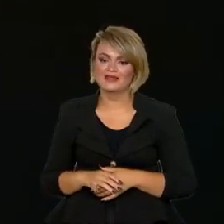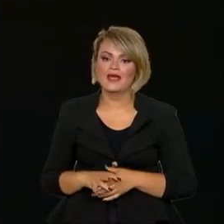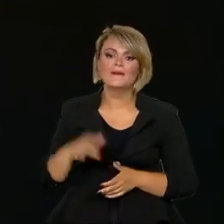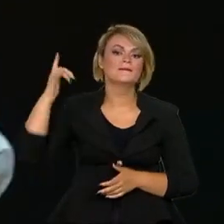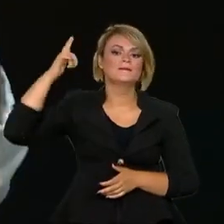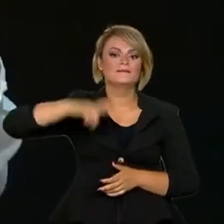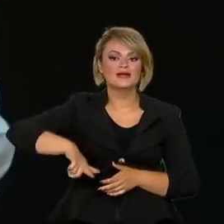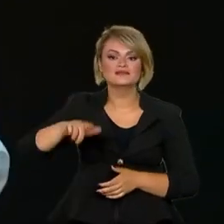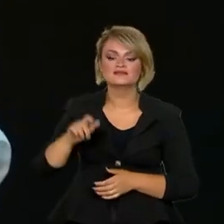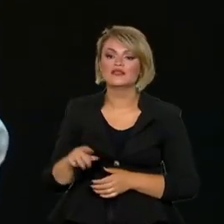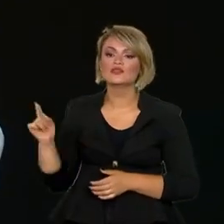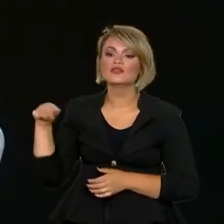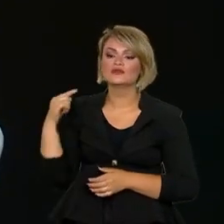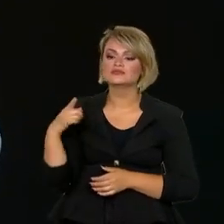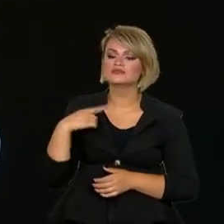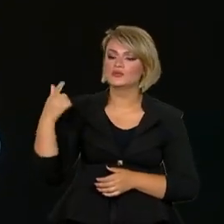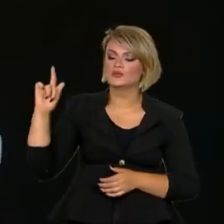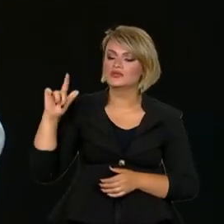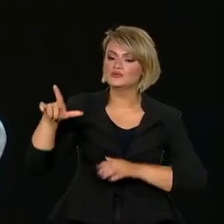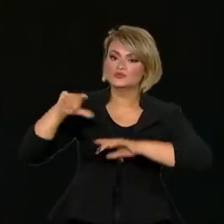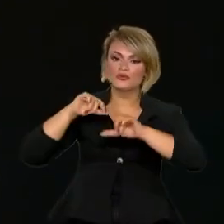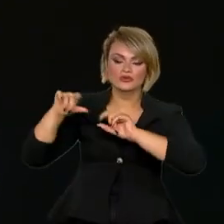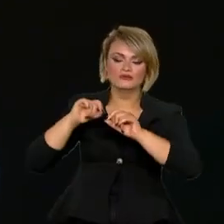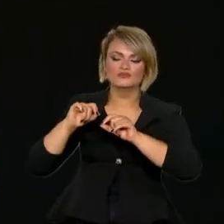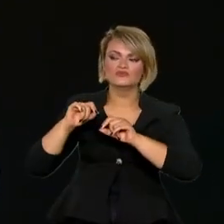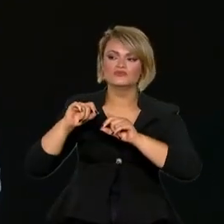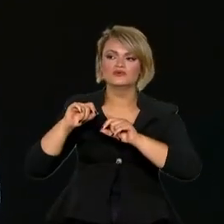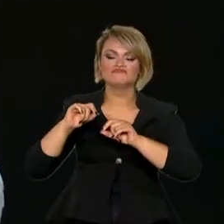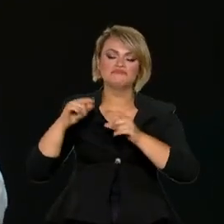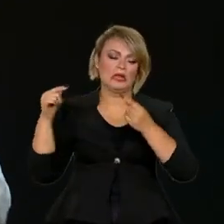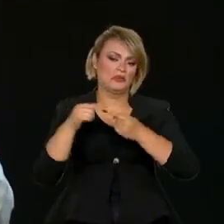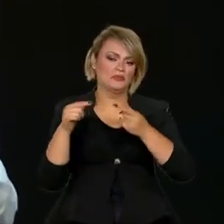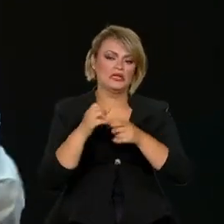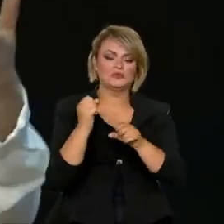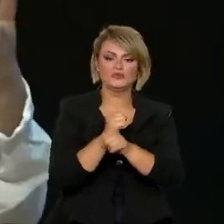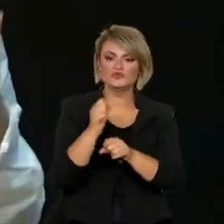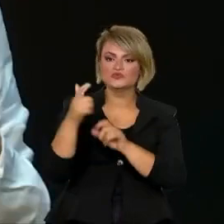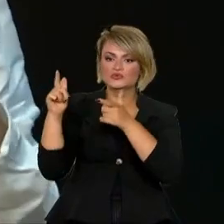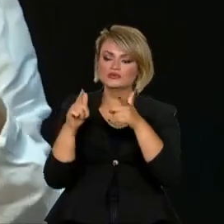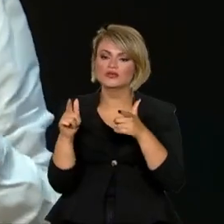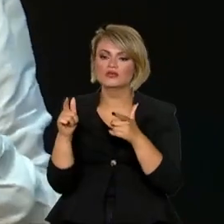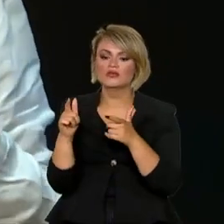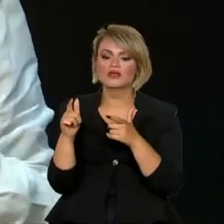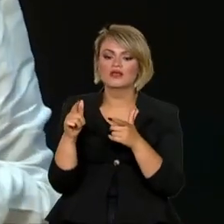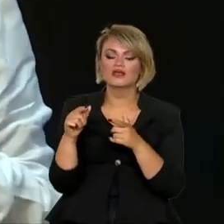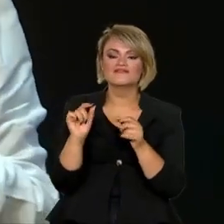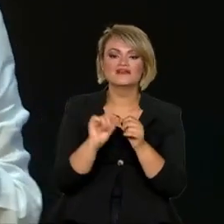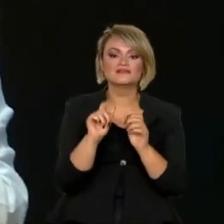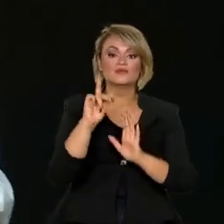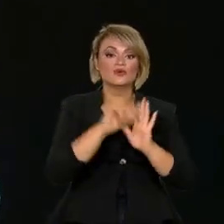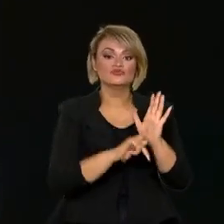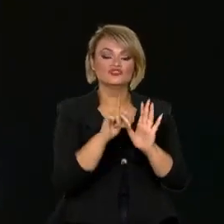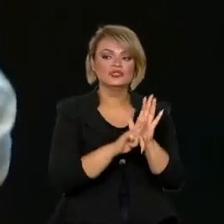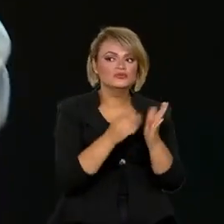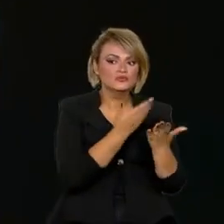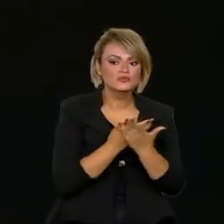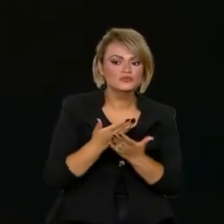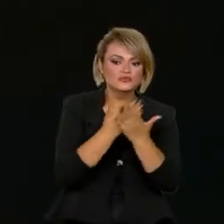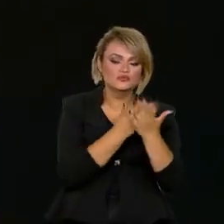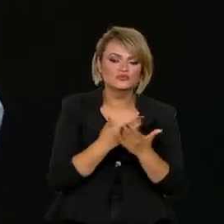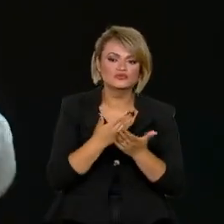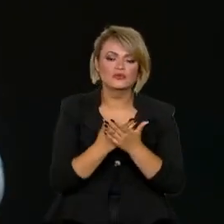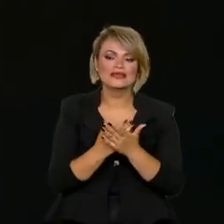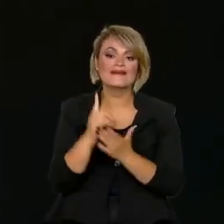Além disso, nós escolhemos para vários outros empreendimentos começar a fazer projetos e estudos e,